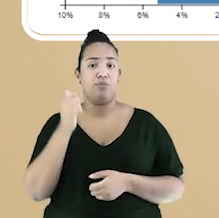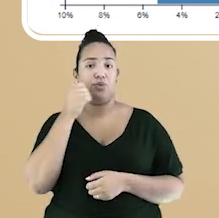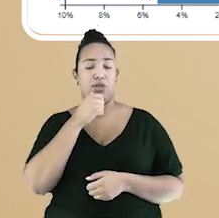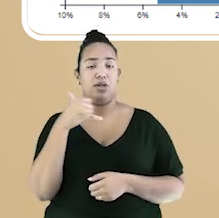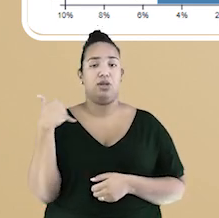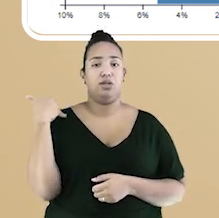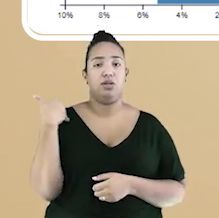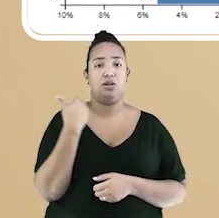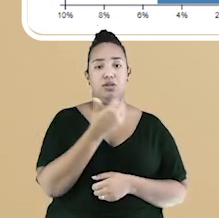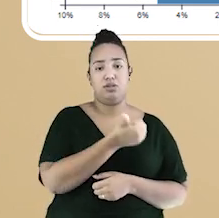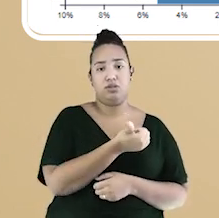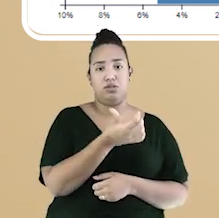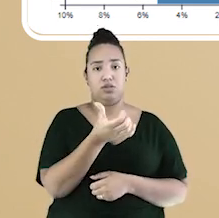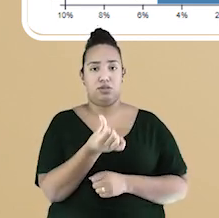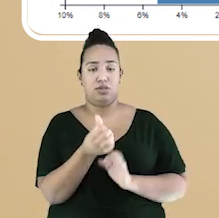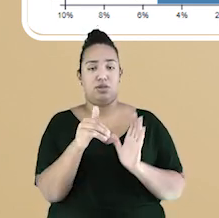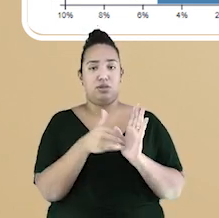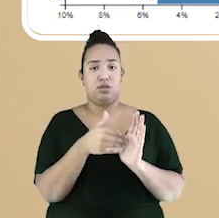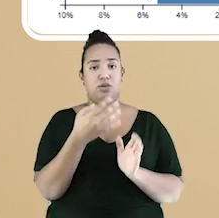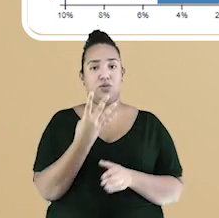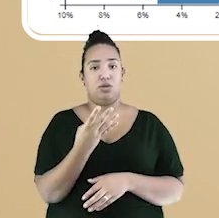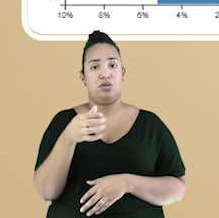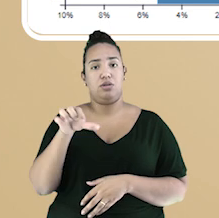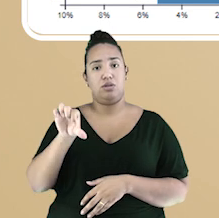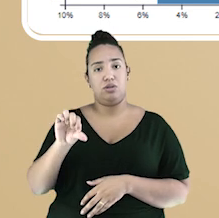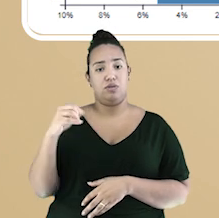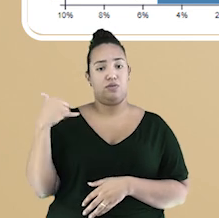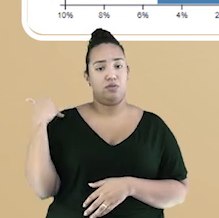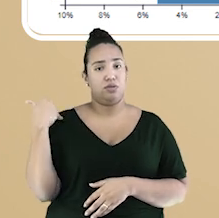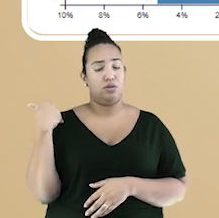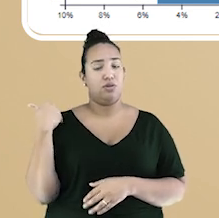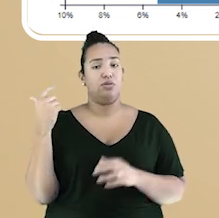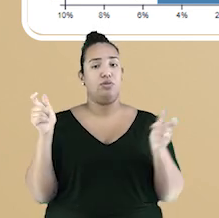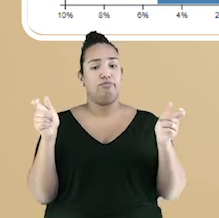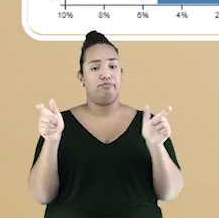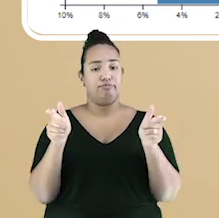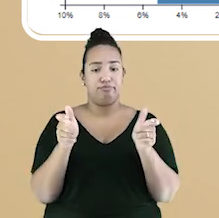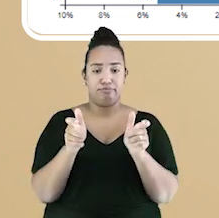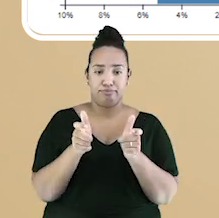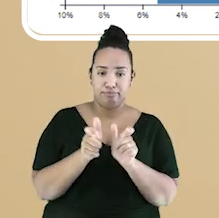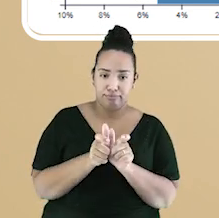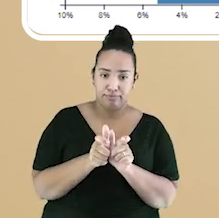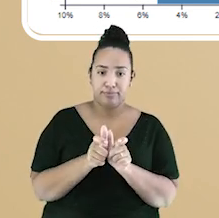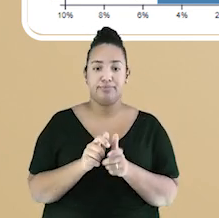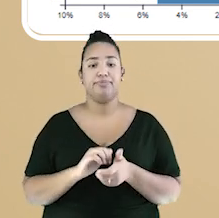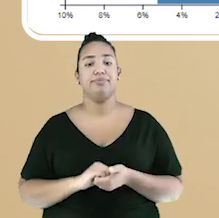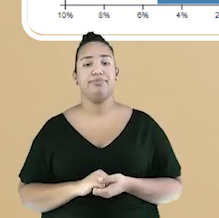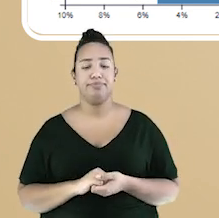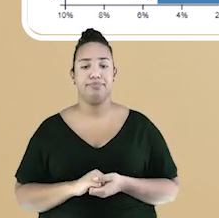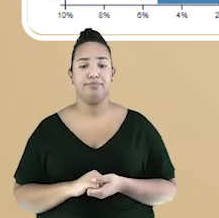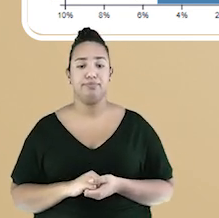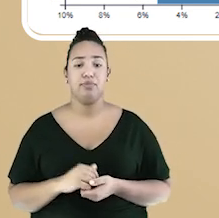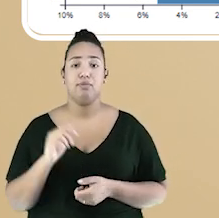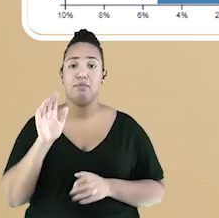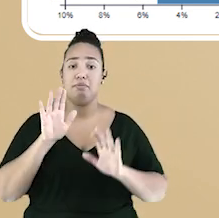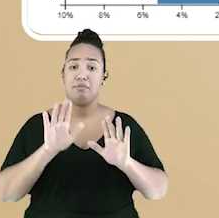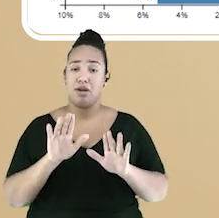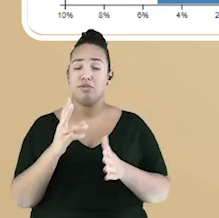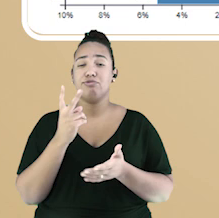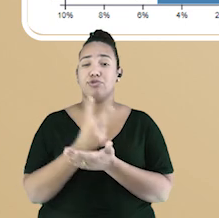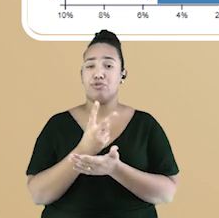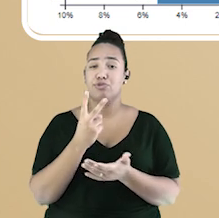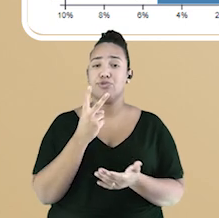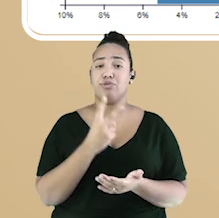fecundidade, que são as mulheres entre 16 a 49 anos, estava caindo. Mas o número de nascimentos